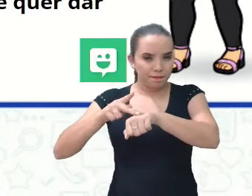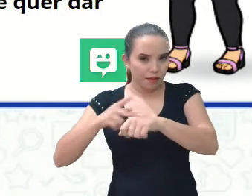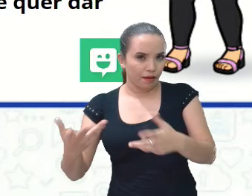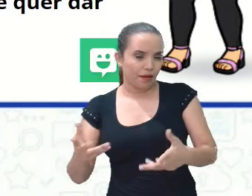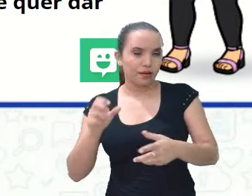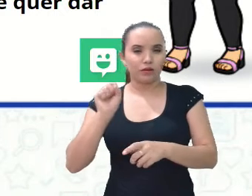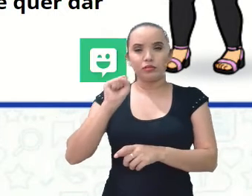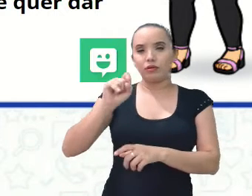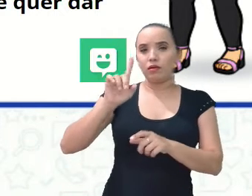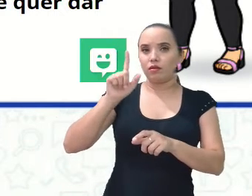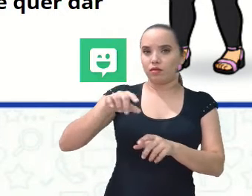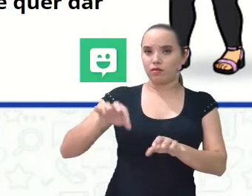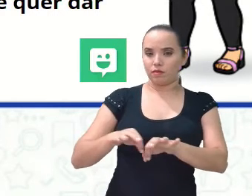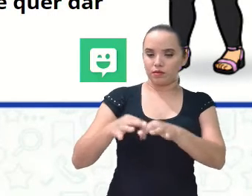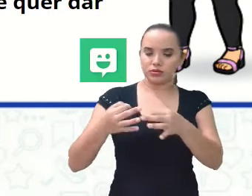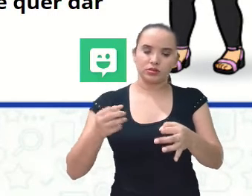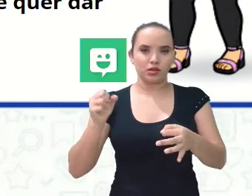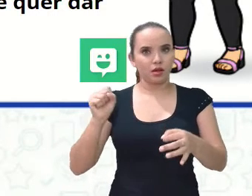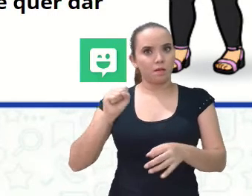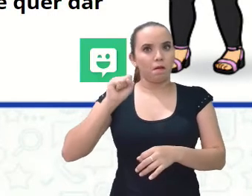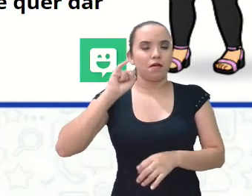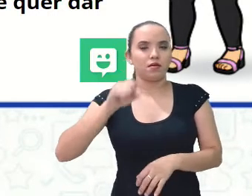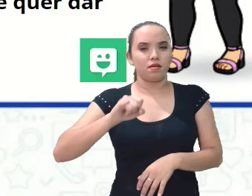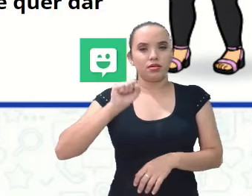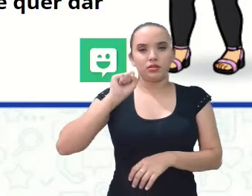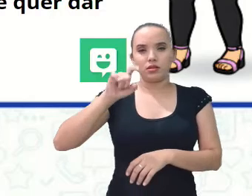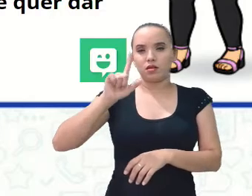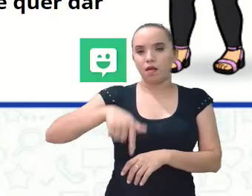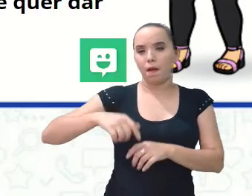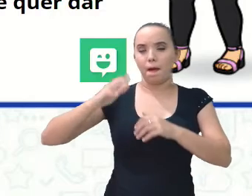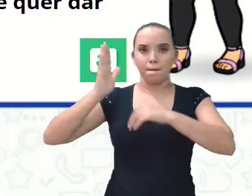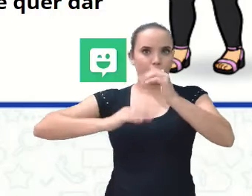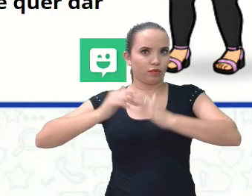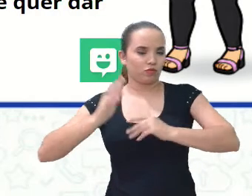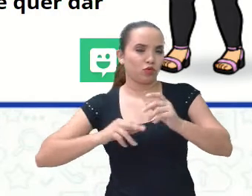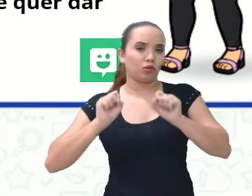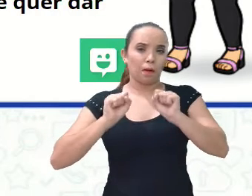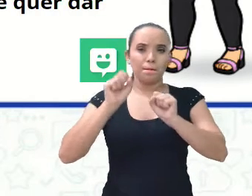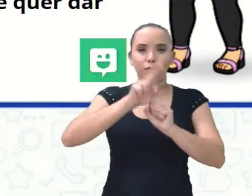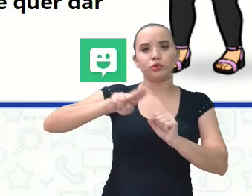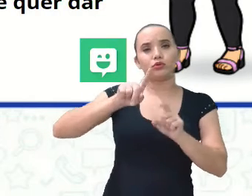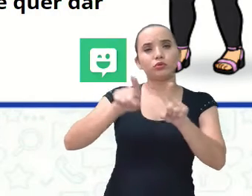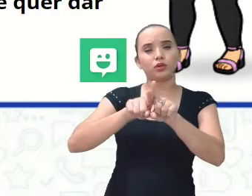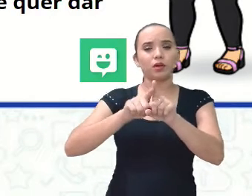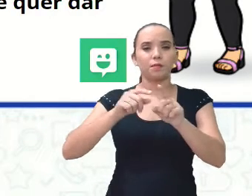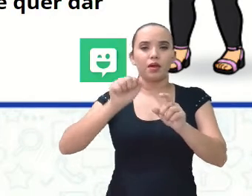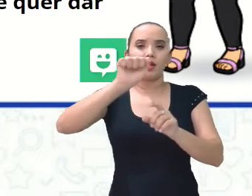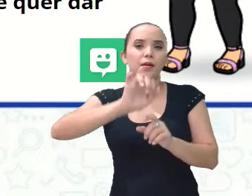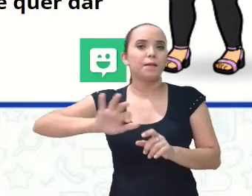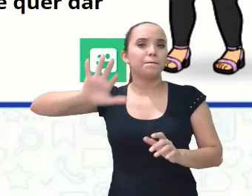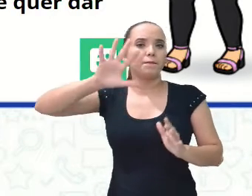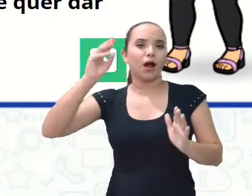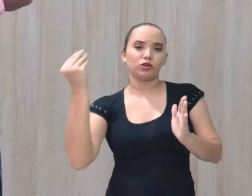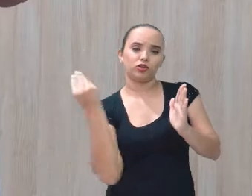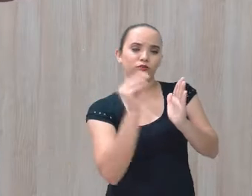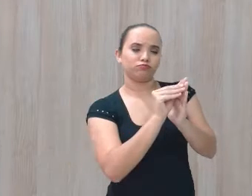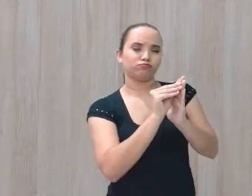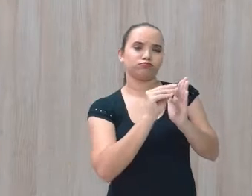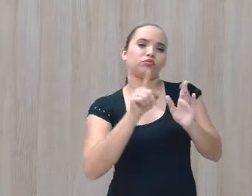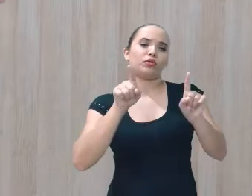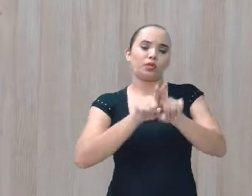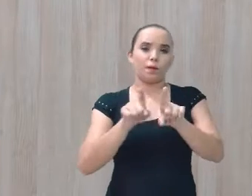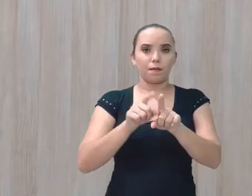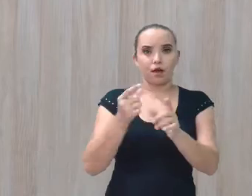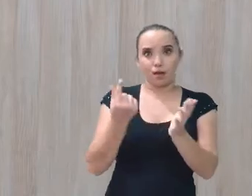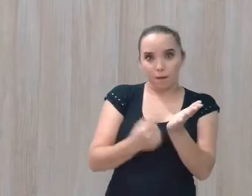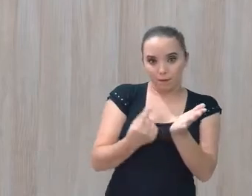ok? Você vai definir, você pode até nem usar desenho, você pode usar outra técnica, uma colagem, fotografia, ou um